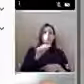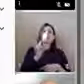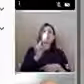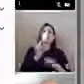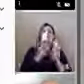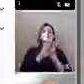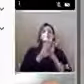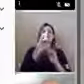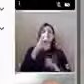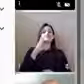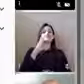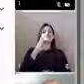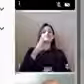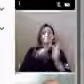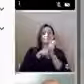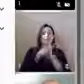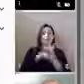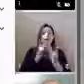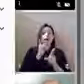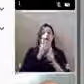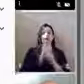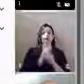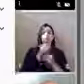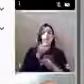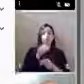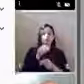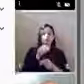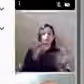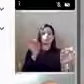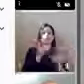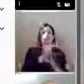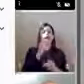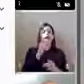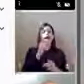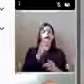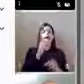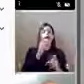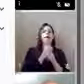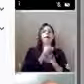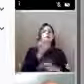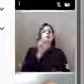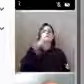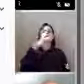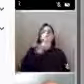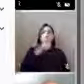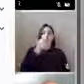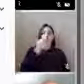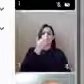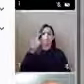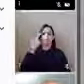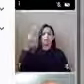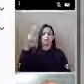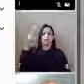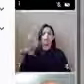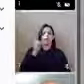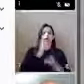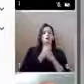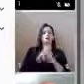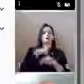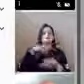na busca de equivalentes em língua estrangeira, porque esses nomes respondem padrões que seguem